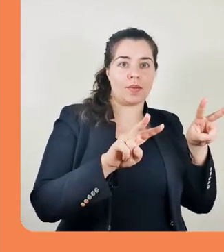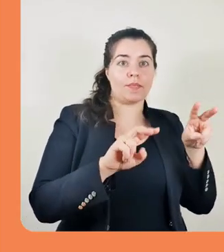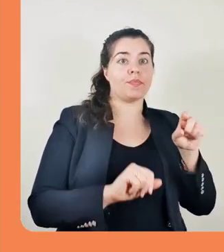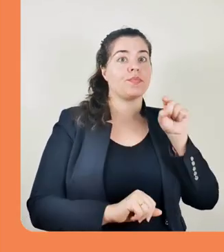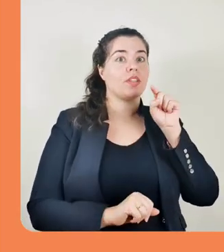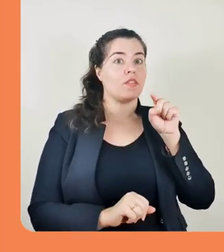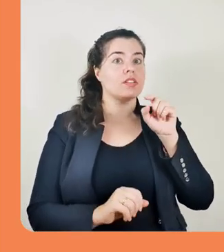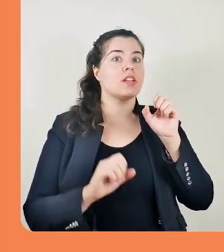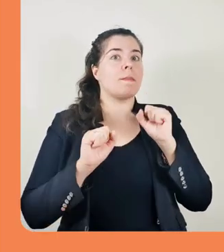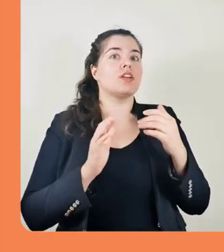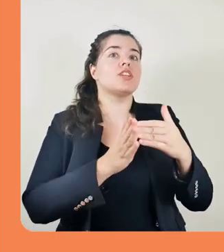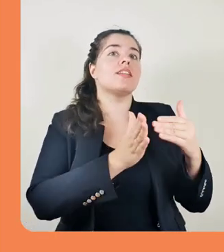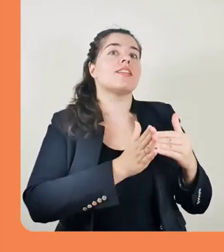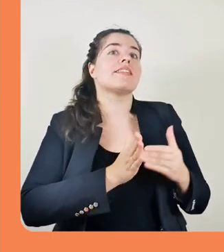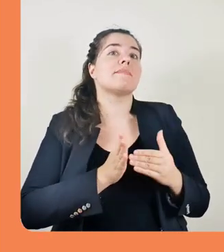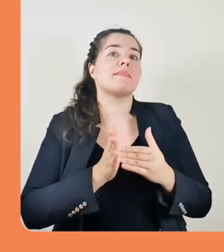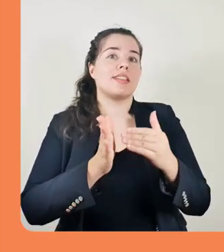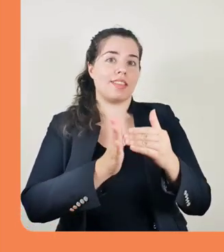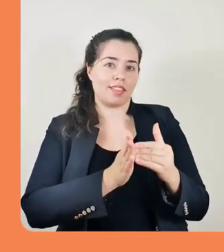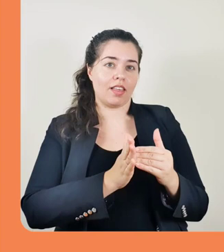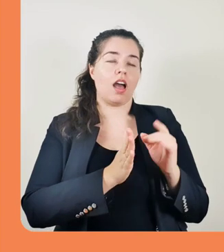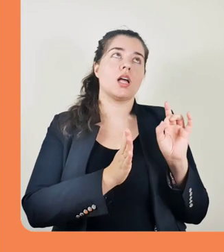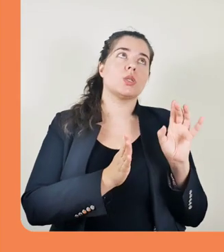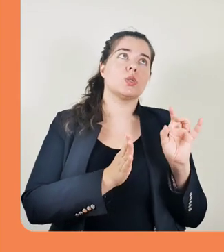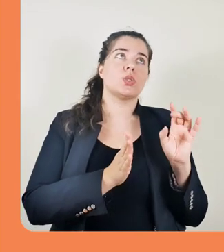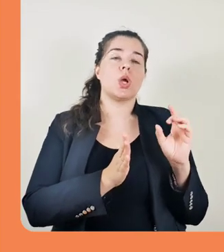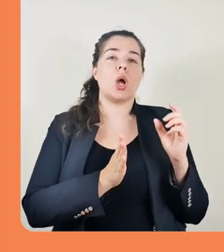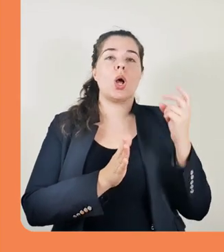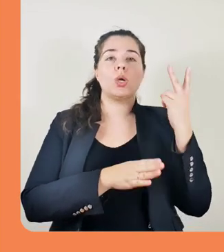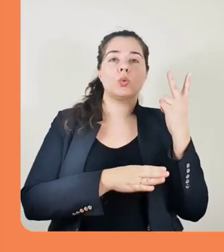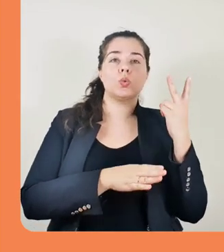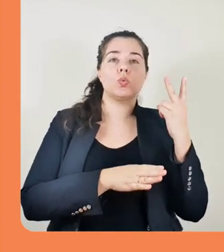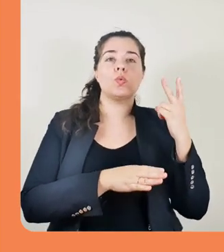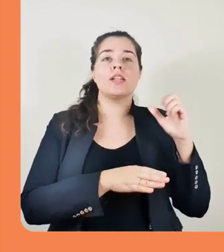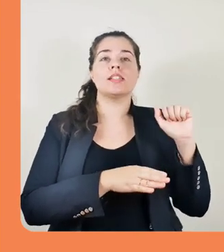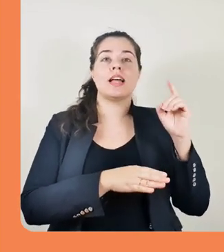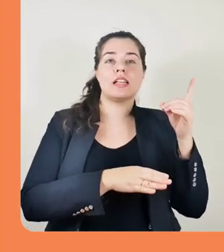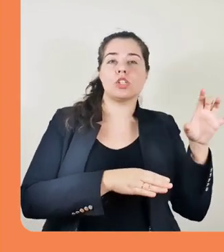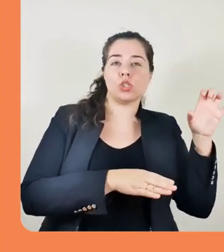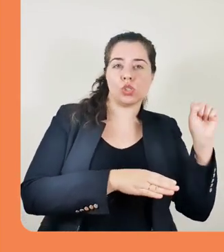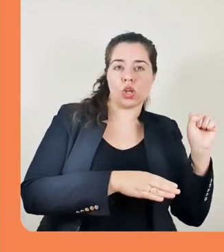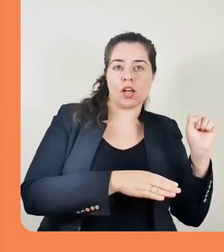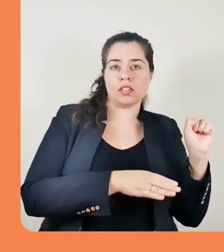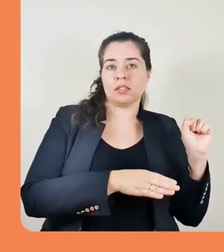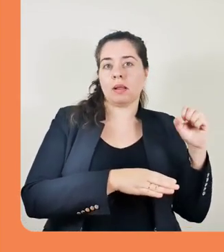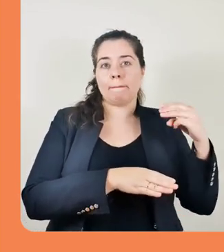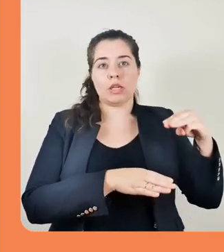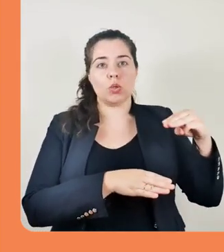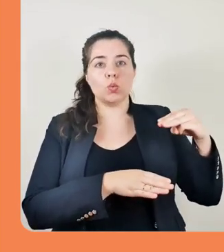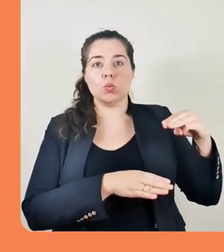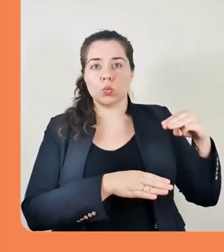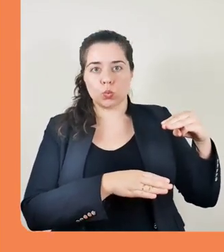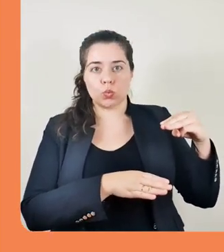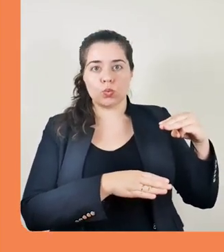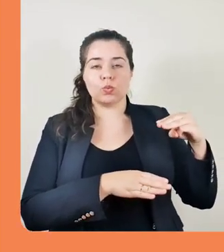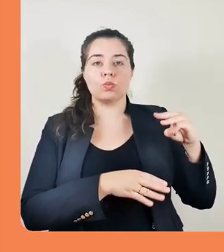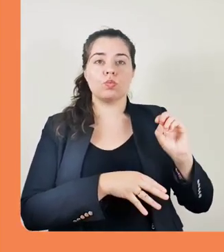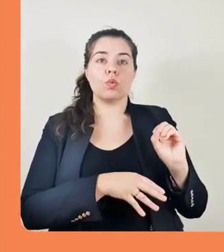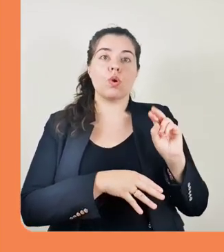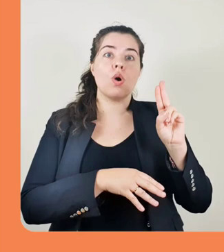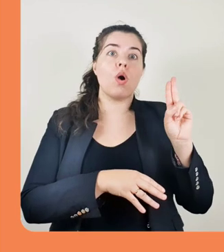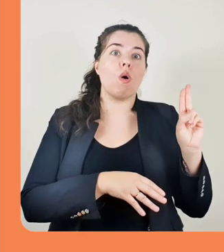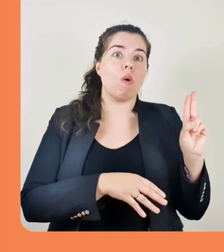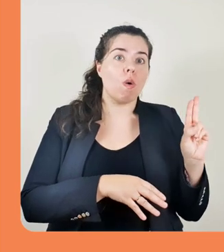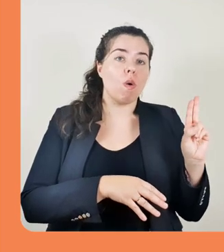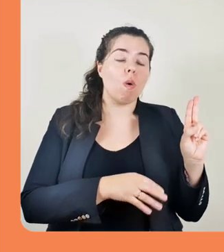Maria 10 pontos a cada carga por exemplo para cada visualização então você poderia restringir aqui para apenas